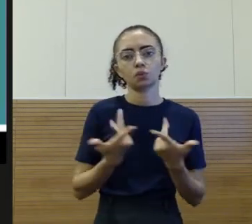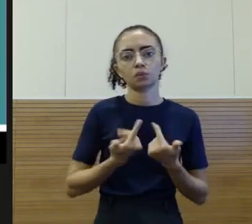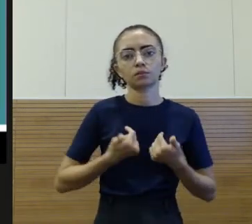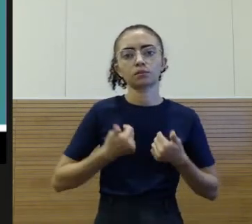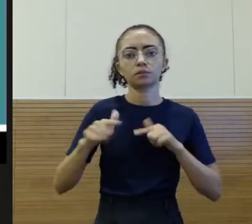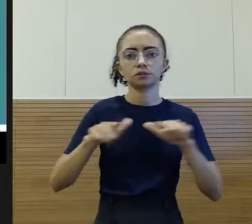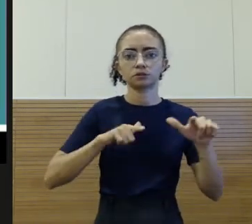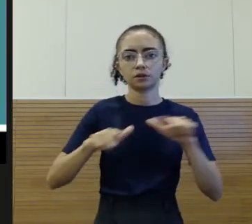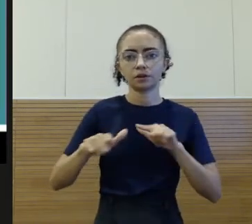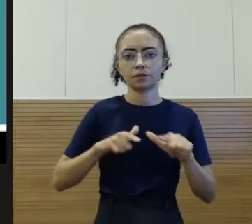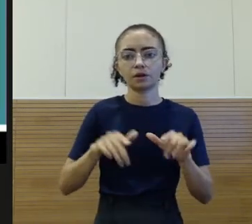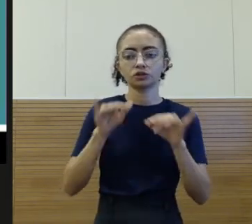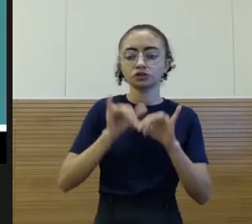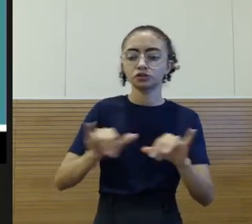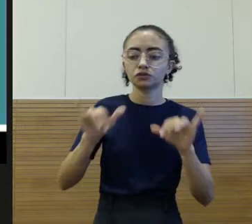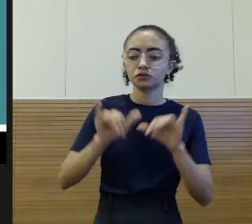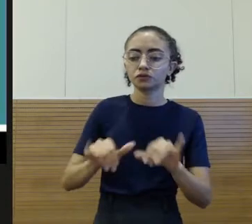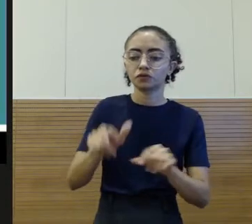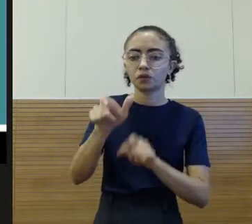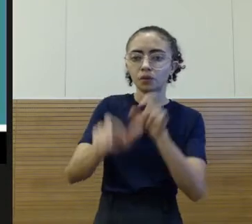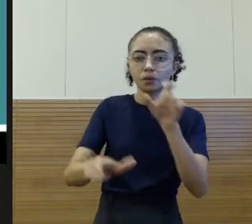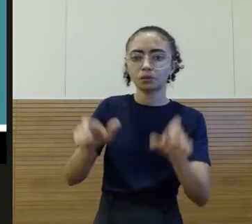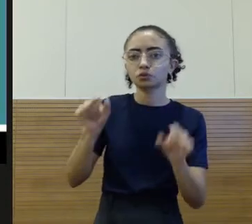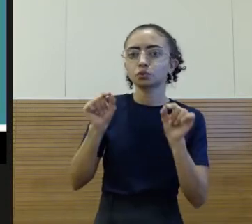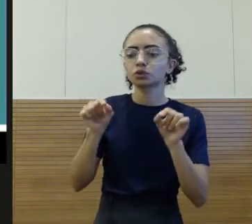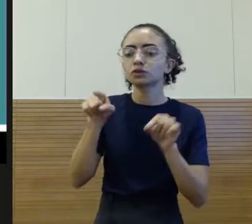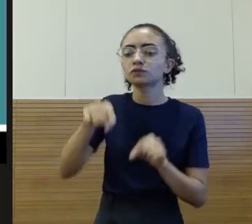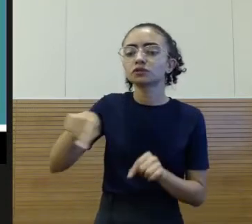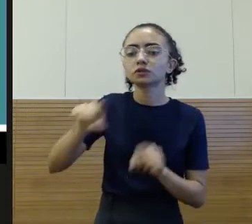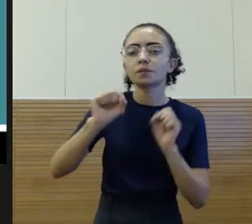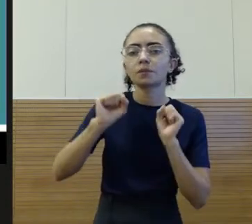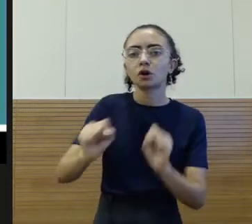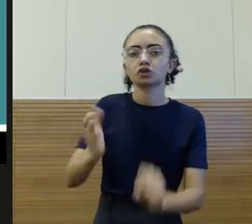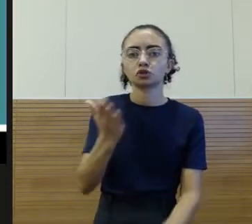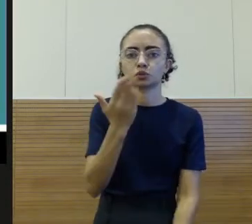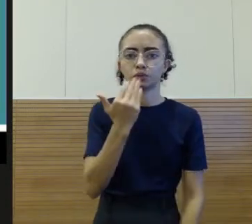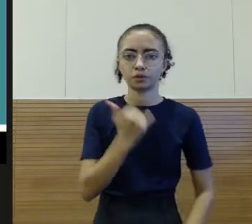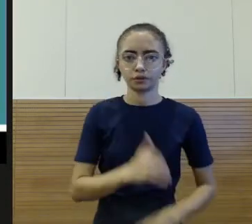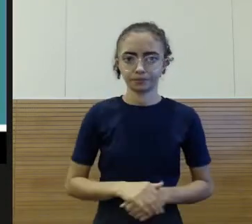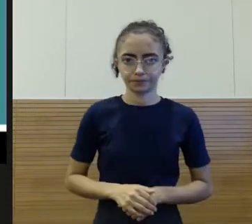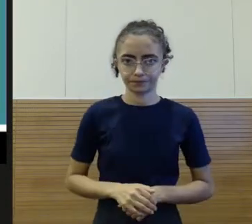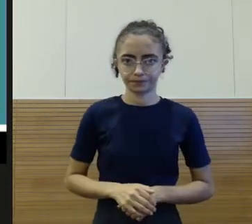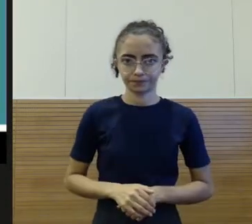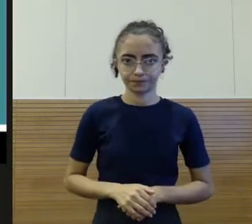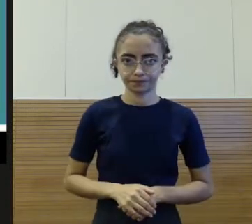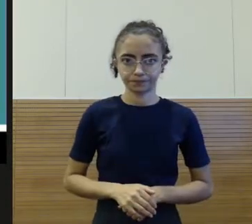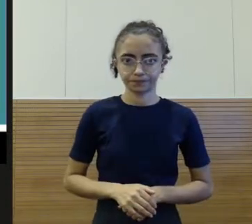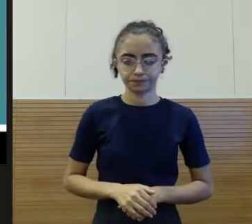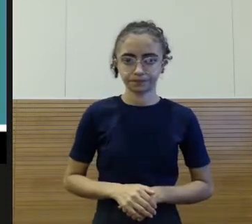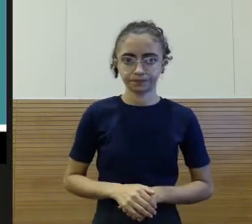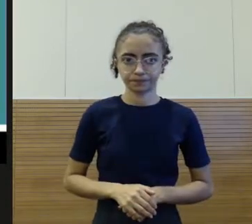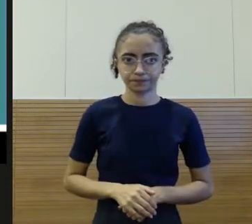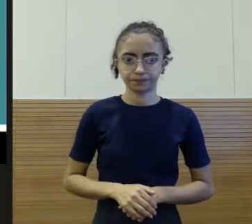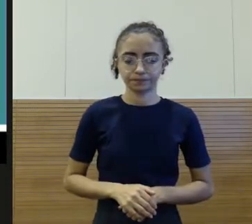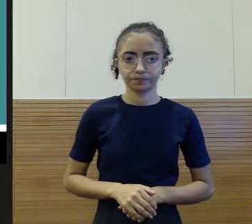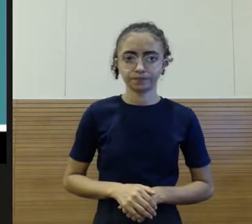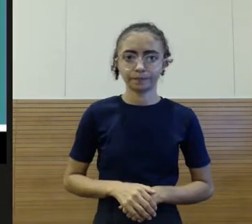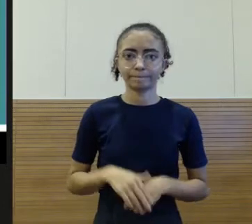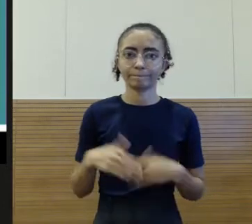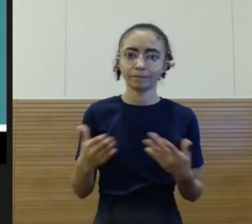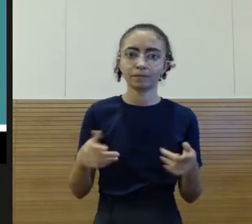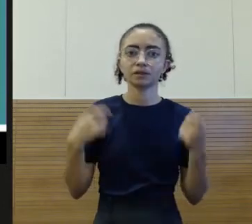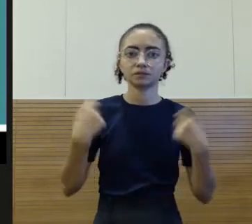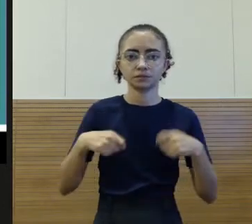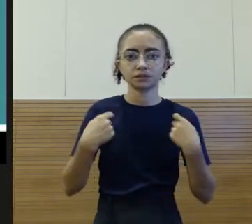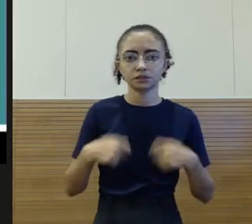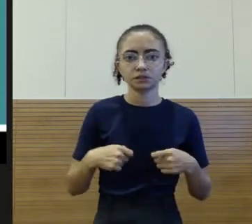de dizer ao consumidor o que ele deve comer. Contudo, pensamos que simplesmente isso deve ser usado em plataformas